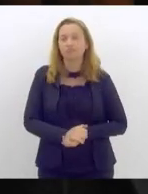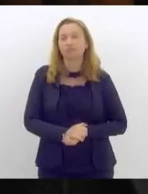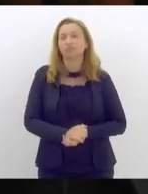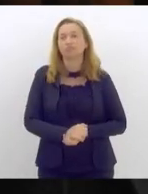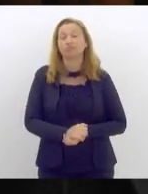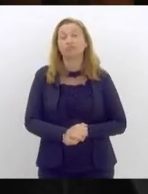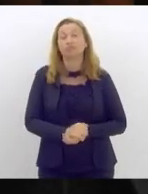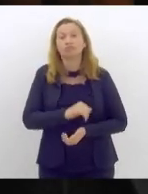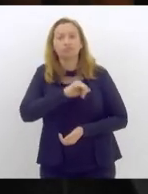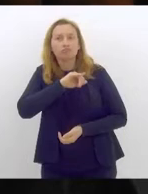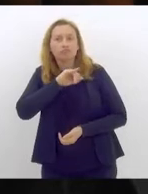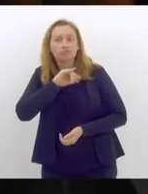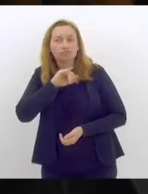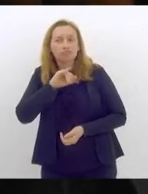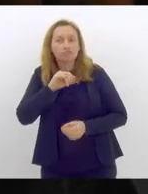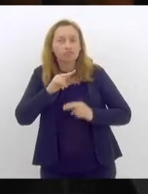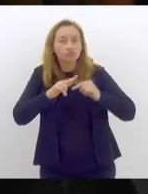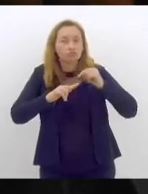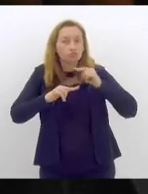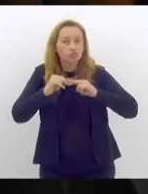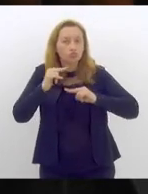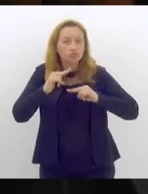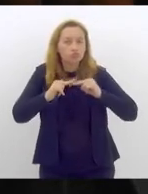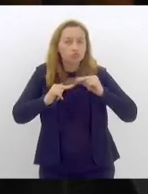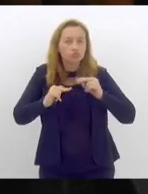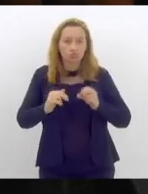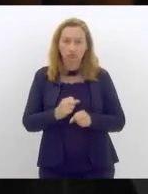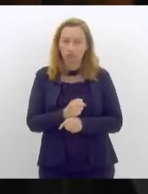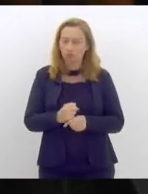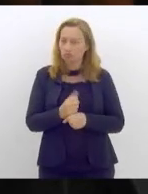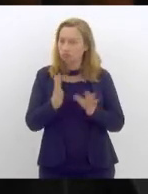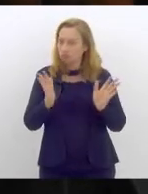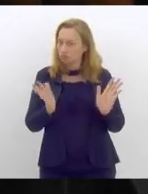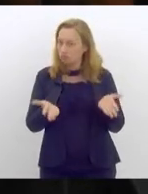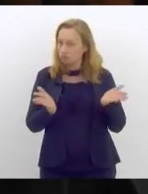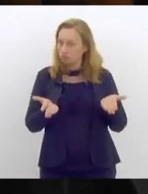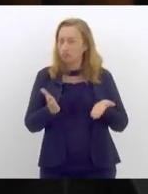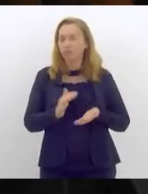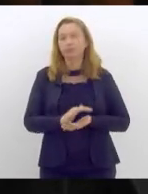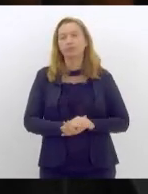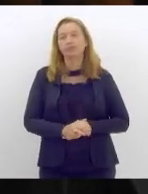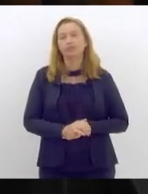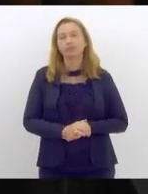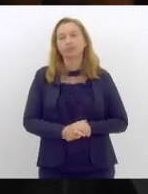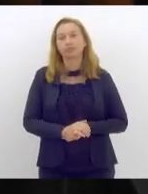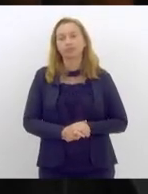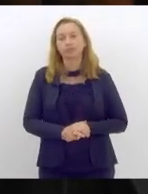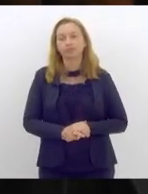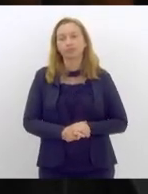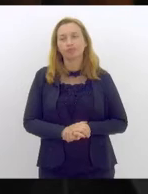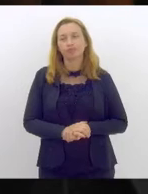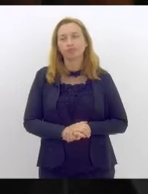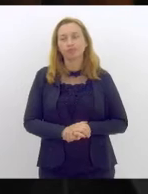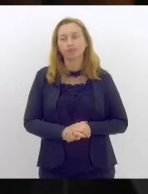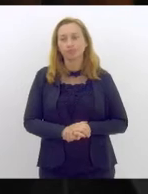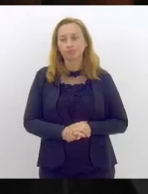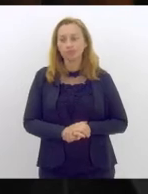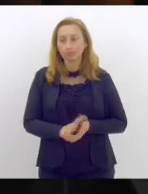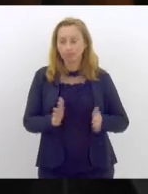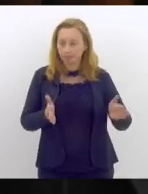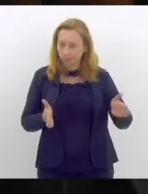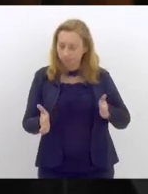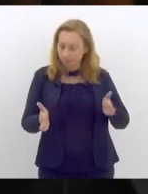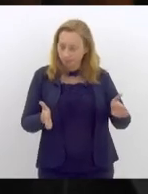chegou em junho deste ano vencido as demandas